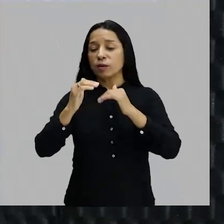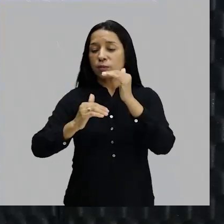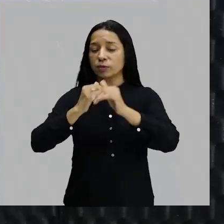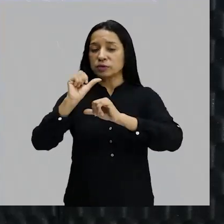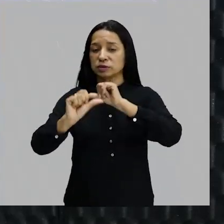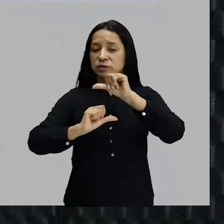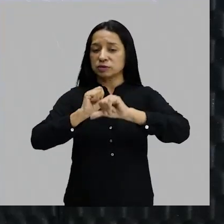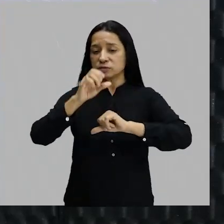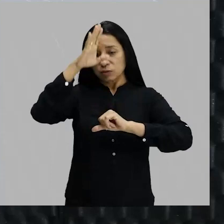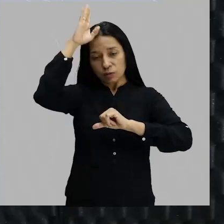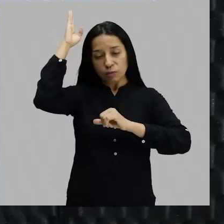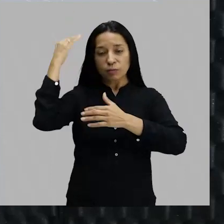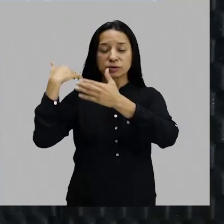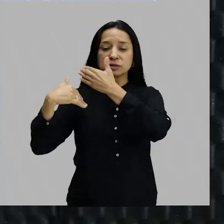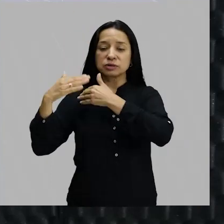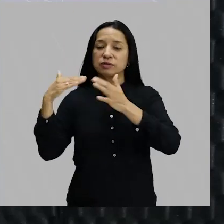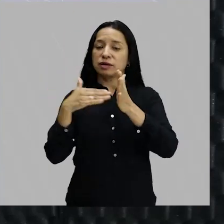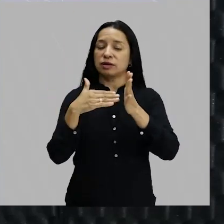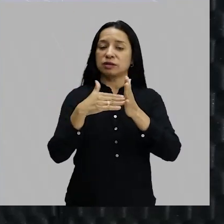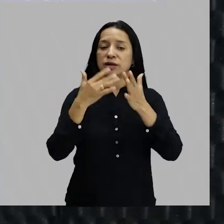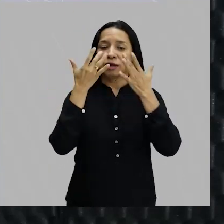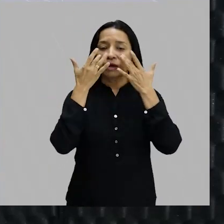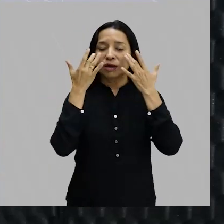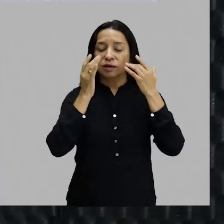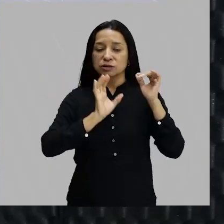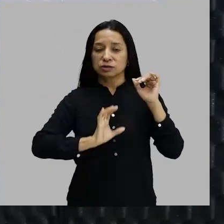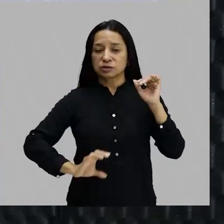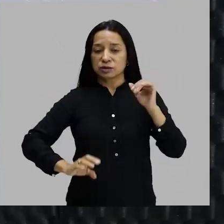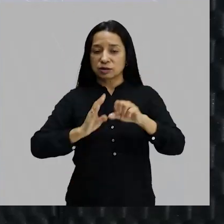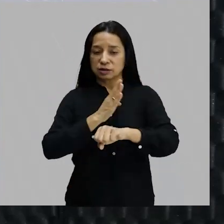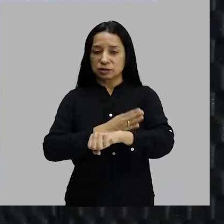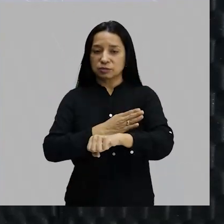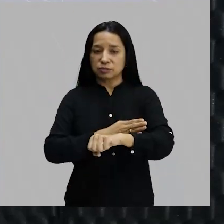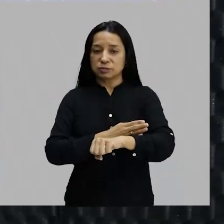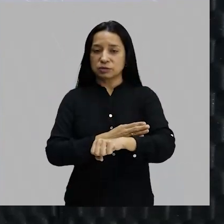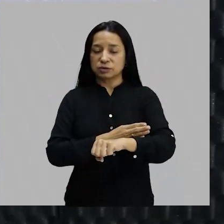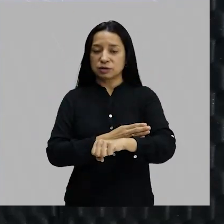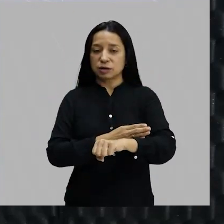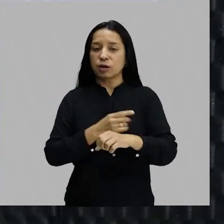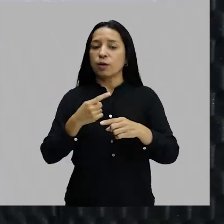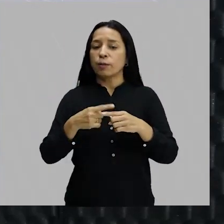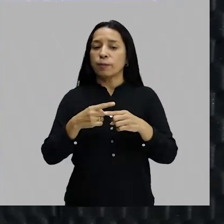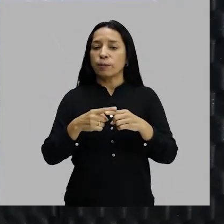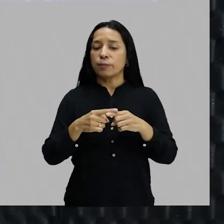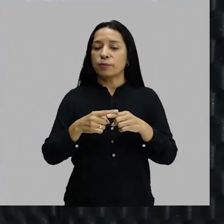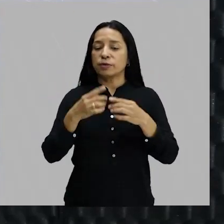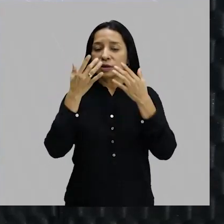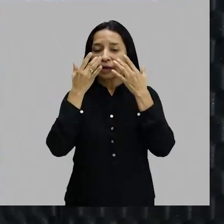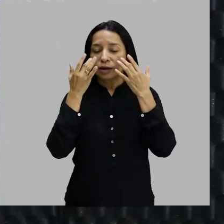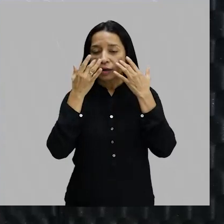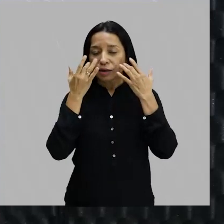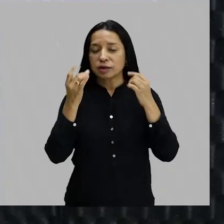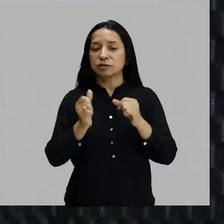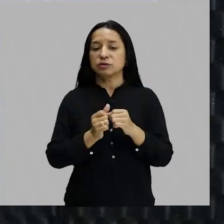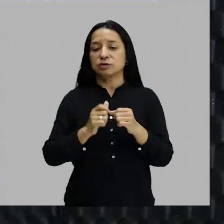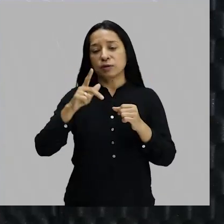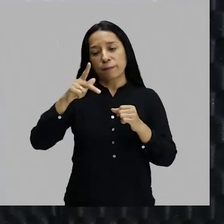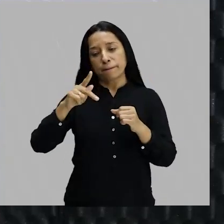Roma Antiga até a arte cristã, né, a Idade Média no caso, porque a arte cristã primitiva, também chamada de